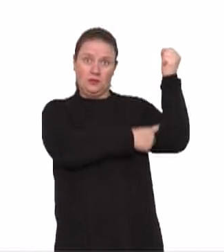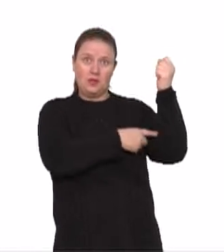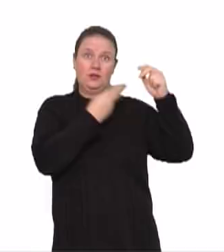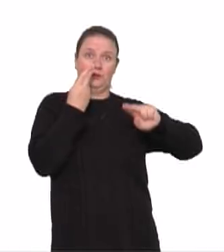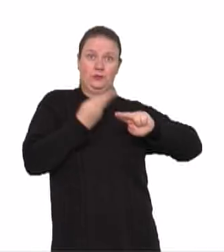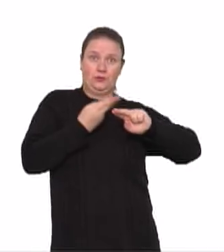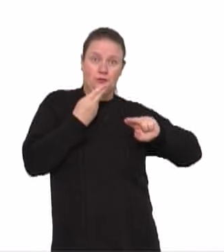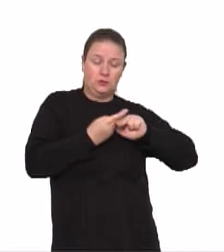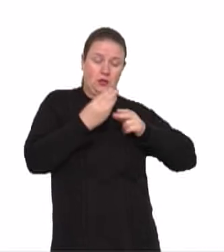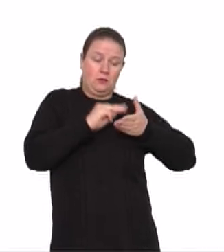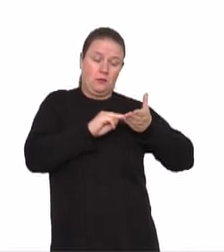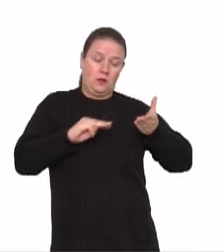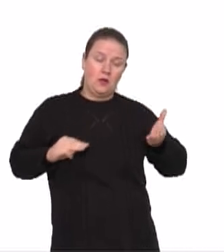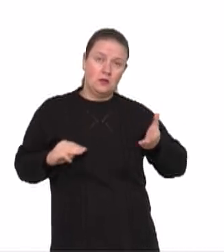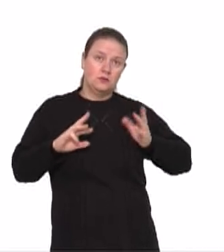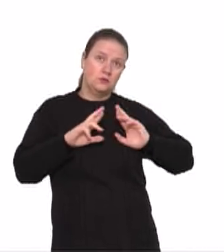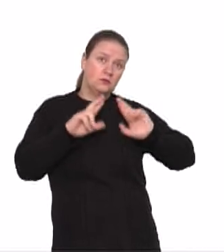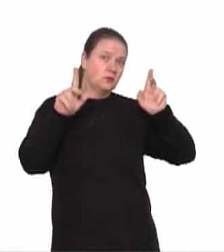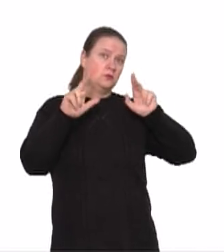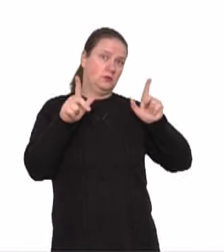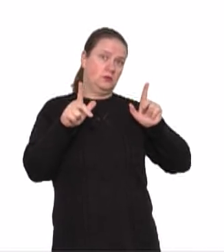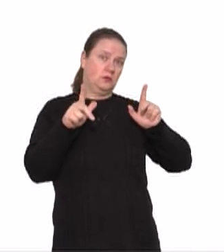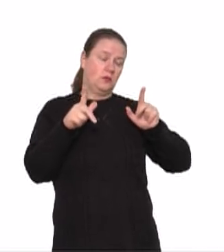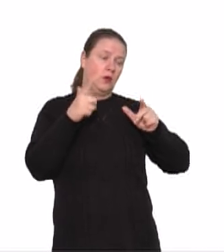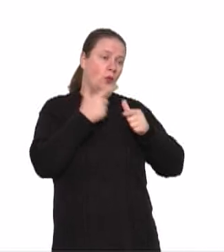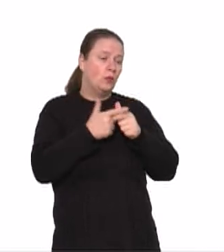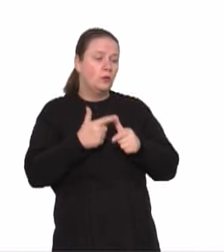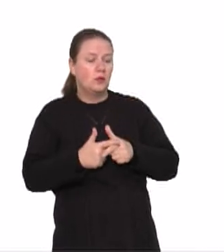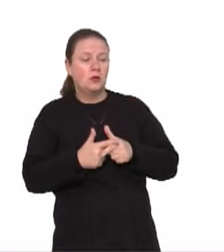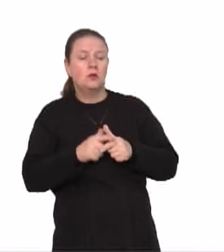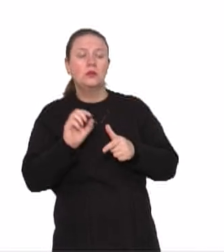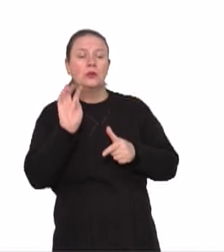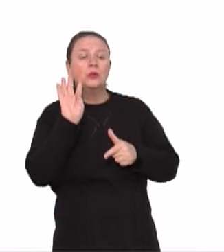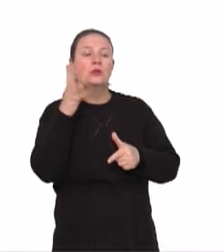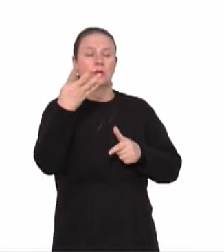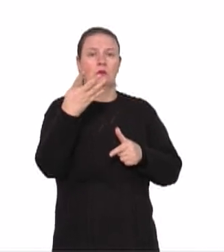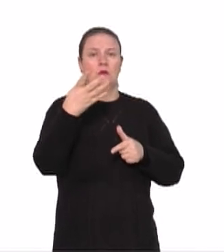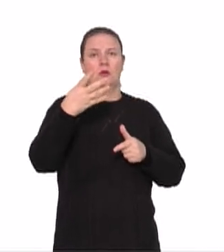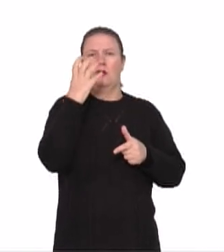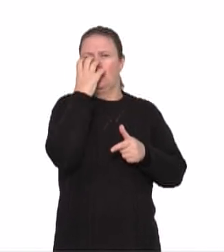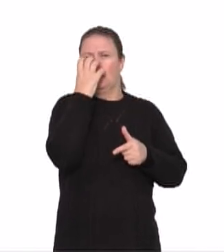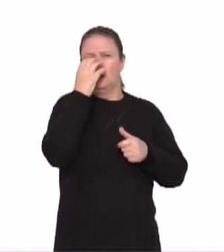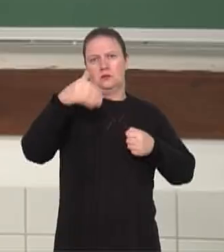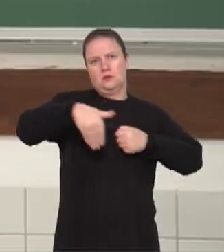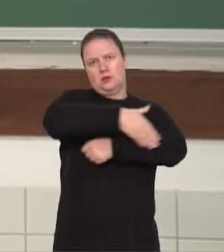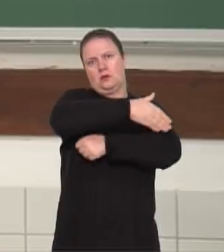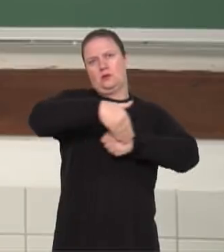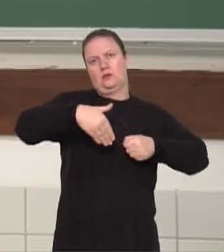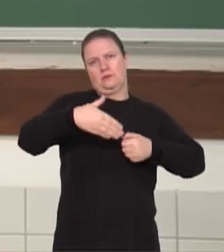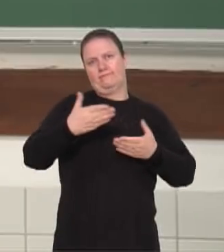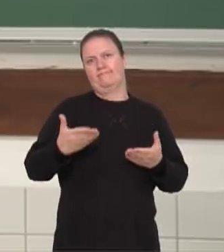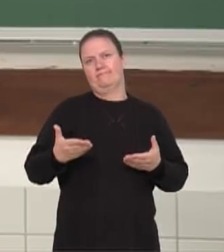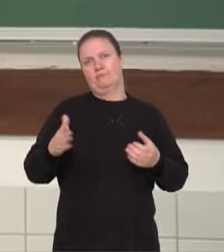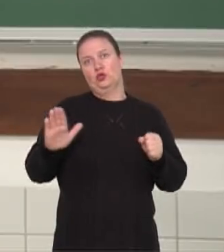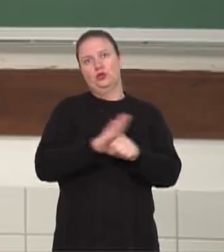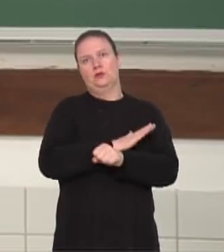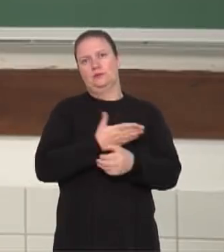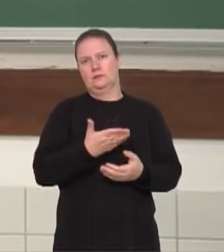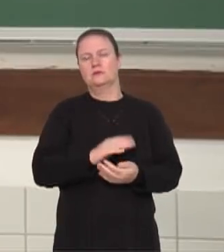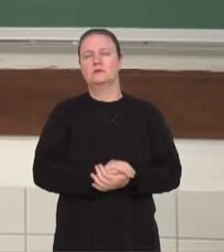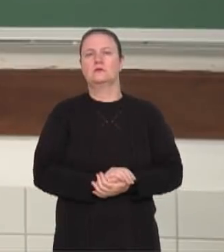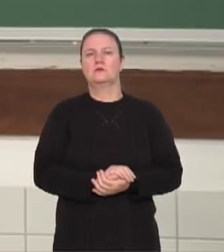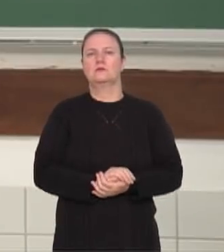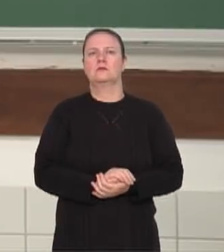usassem métodos humanos para resolver o problema do excesso de cães na rua. Ok, eu tenho aqui o objeto direto que complementa esse verbo